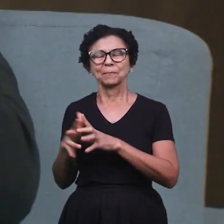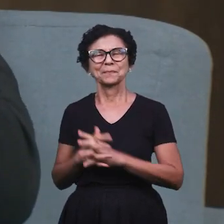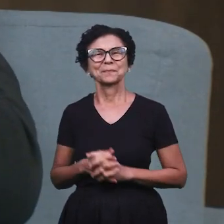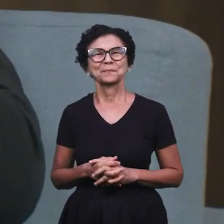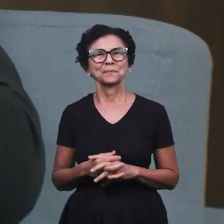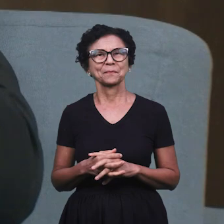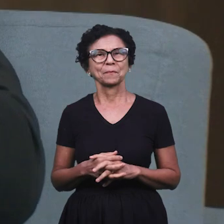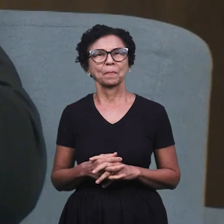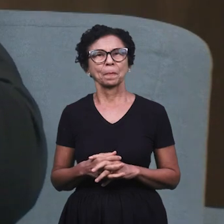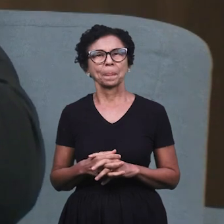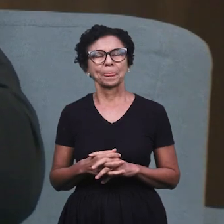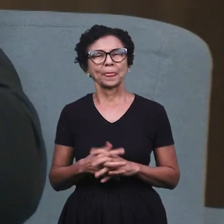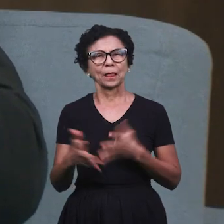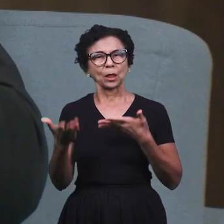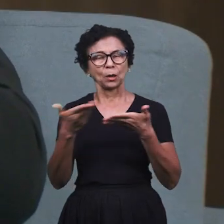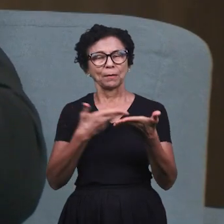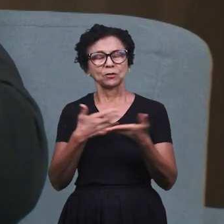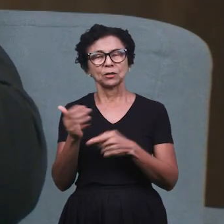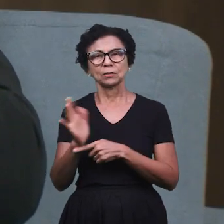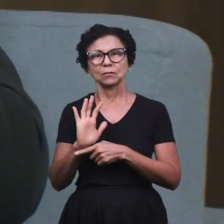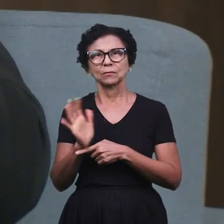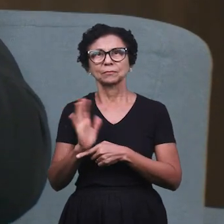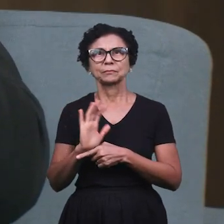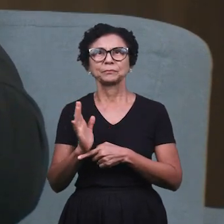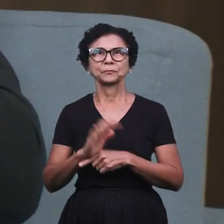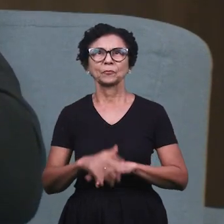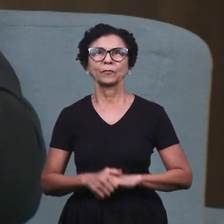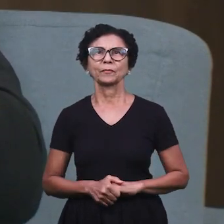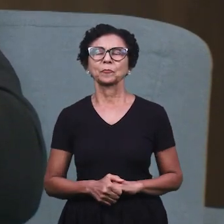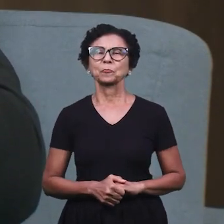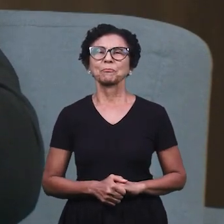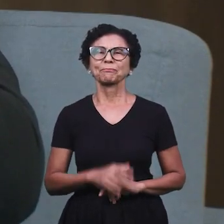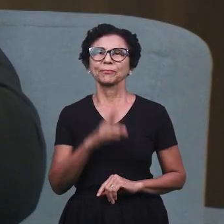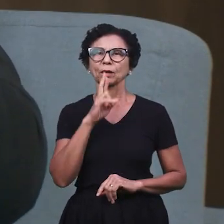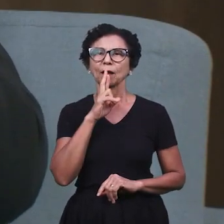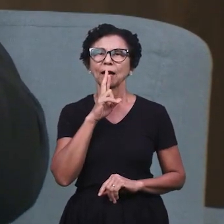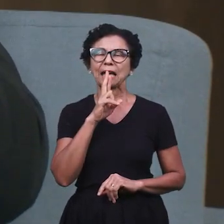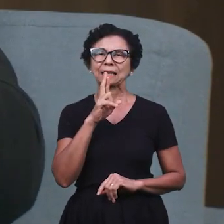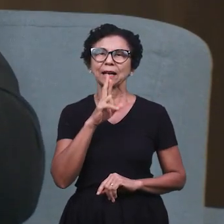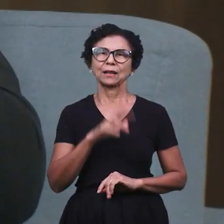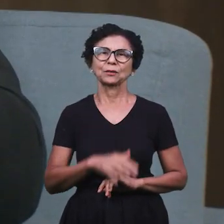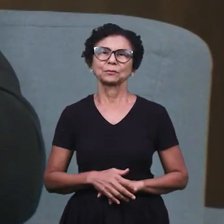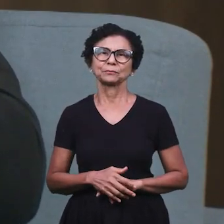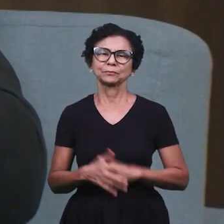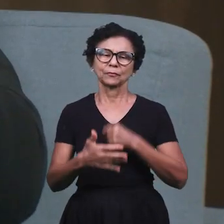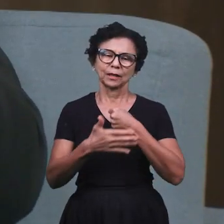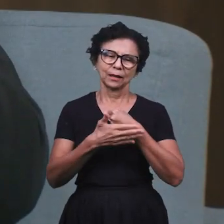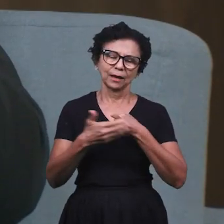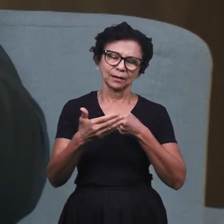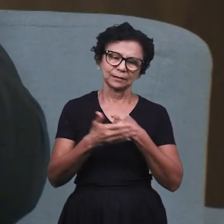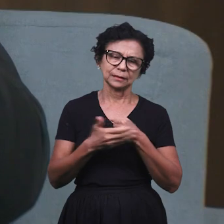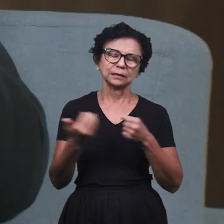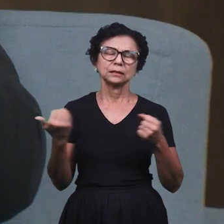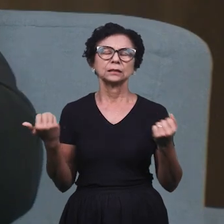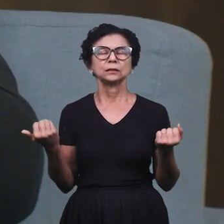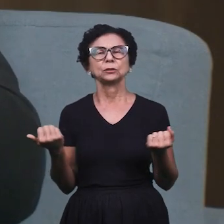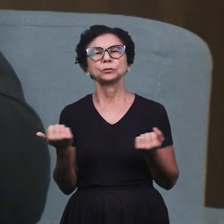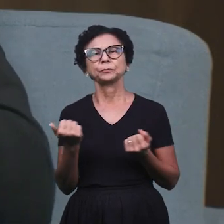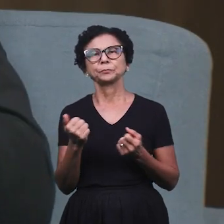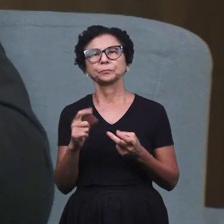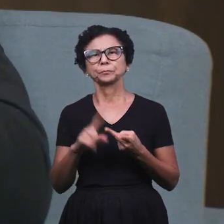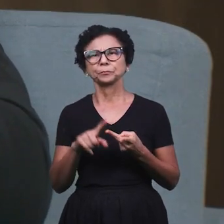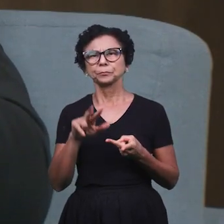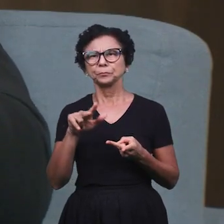e envie o seu vídeo. Deixe o seu recado. Um recado de carinho, um recado para os irmãos da sua